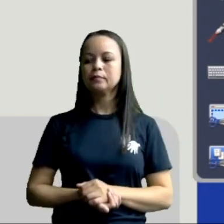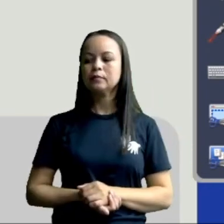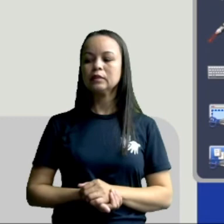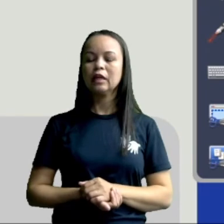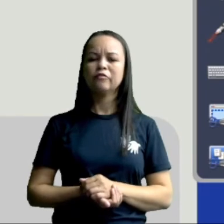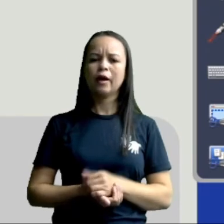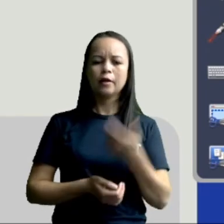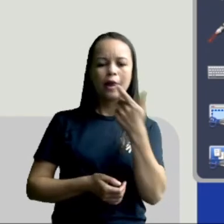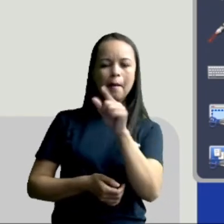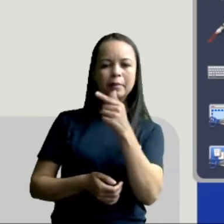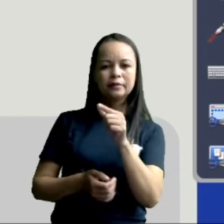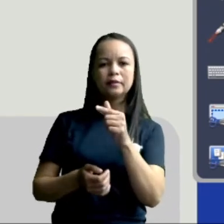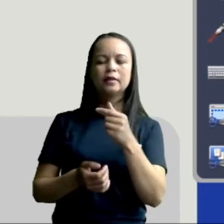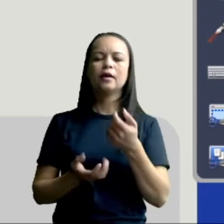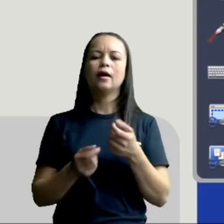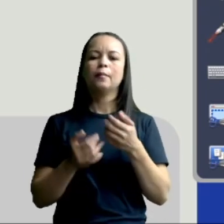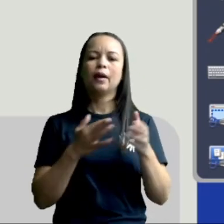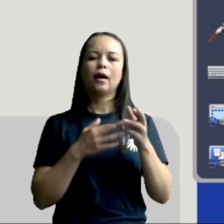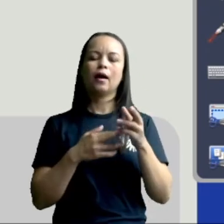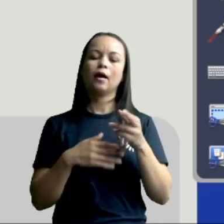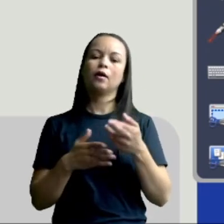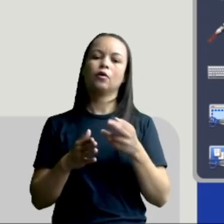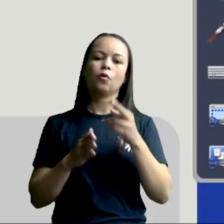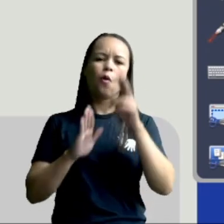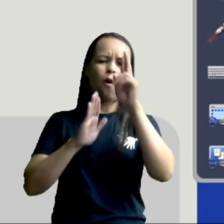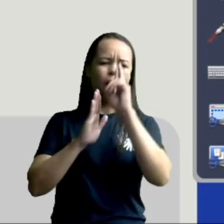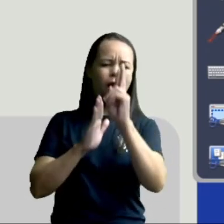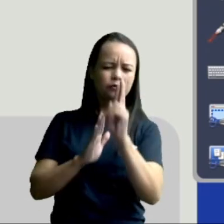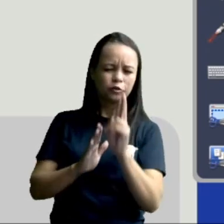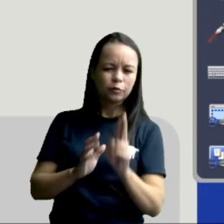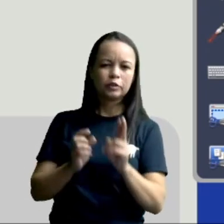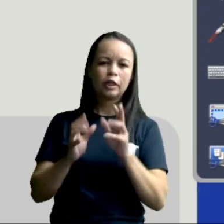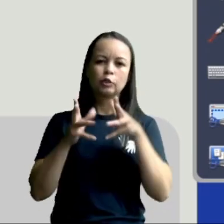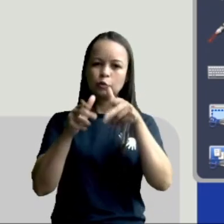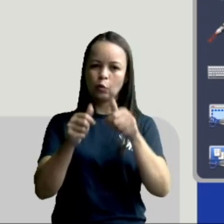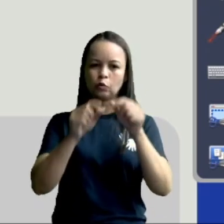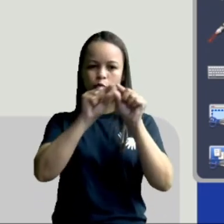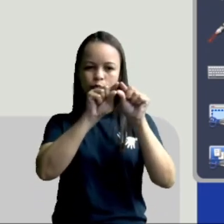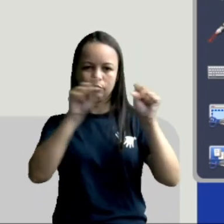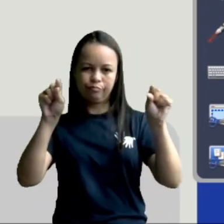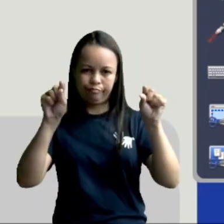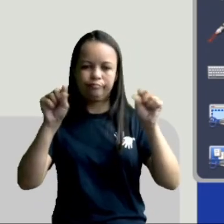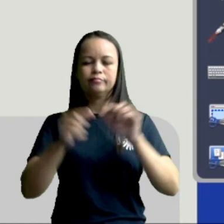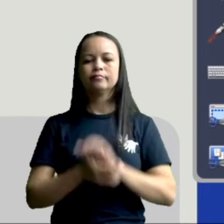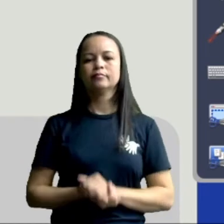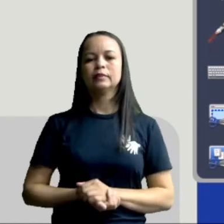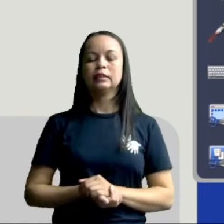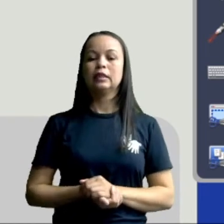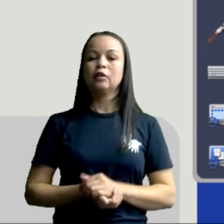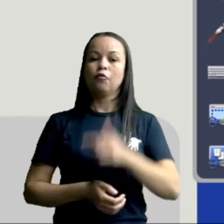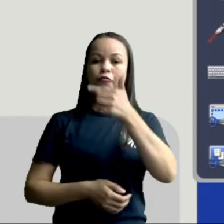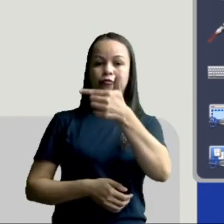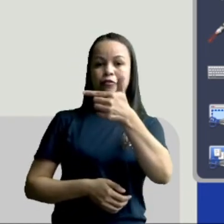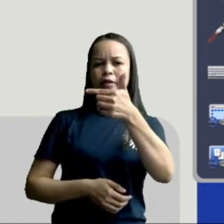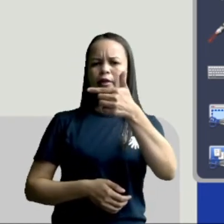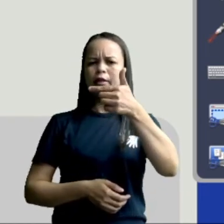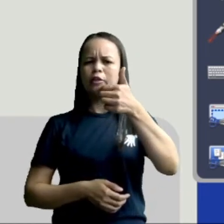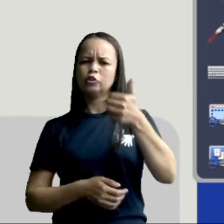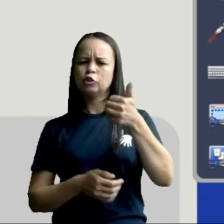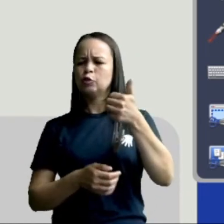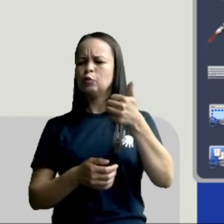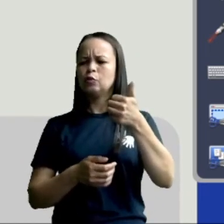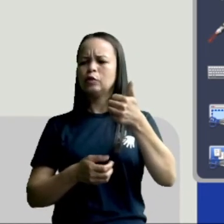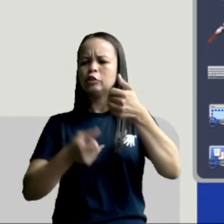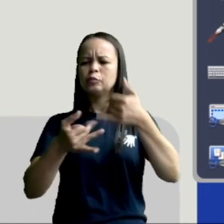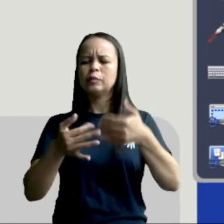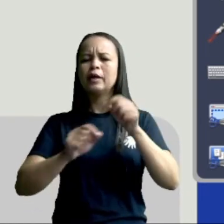essa ideia para corresponder todos esses que estão aqui em cima, tá bom? Então, 21. Onde é que está a